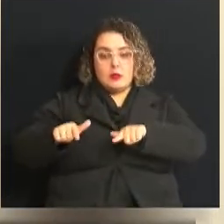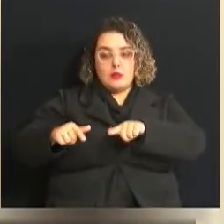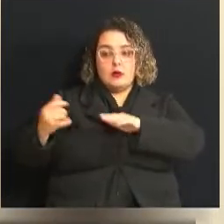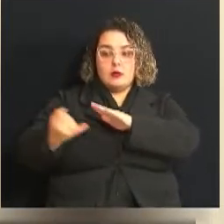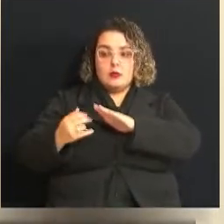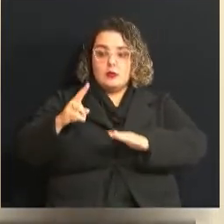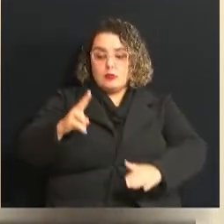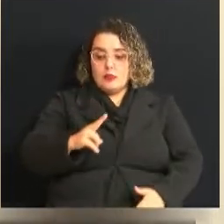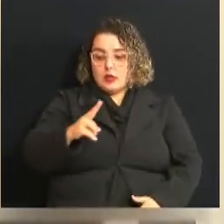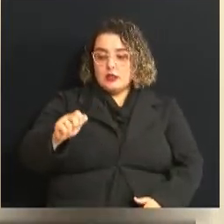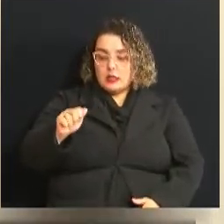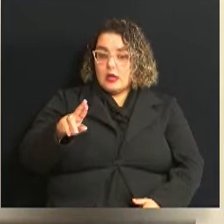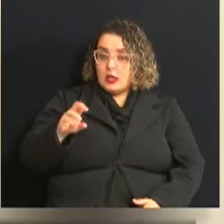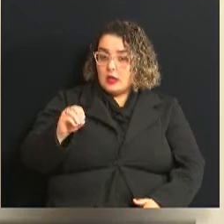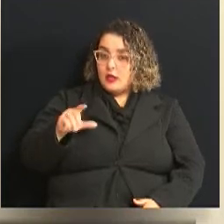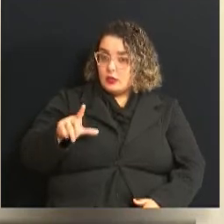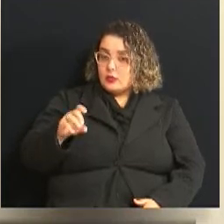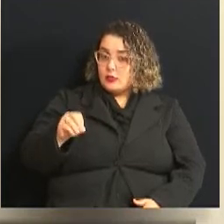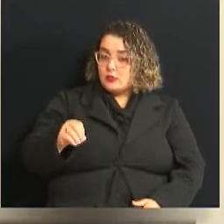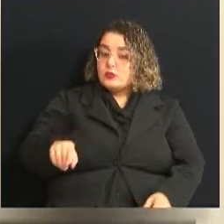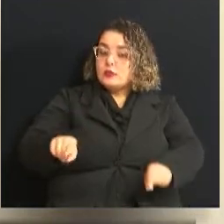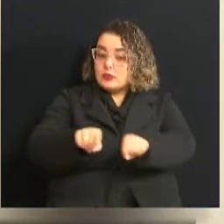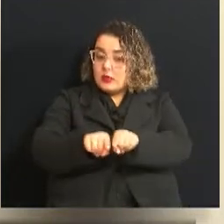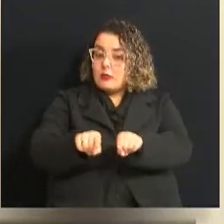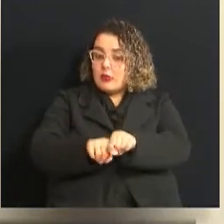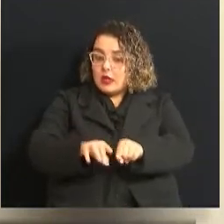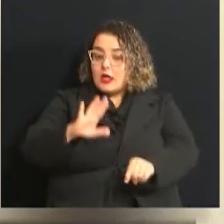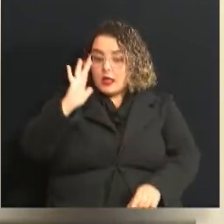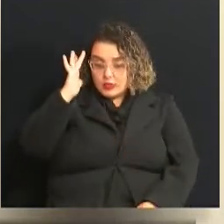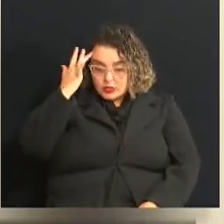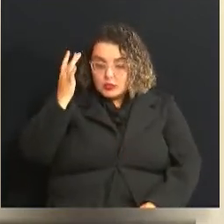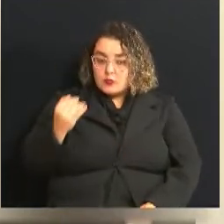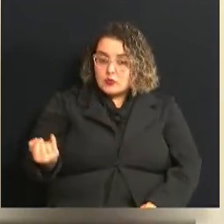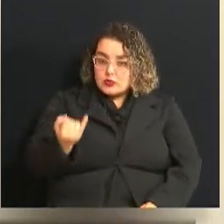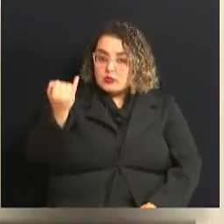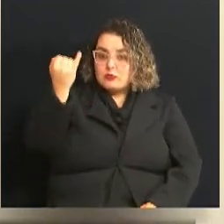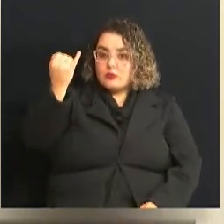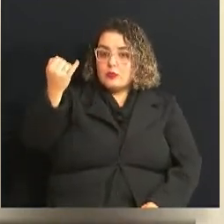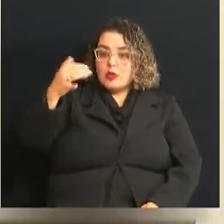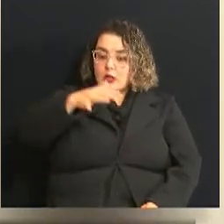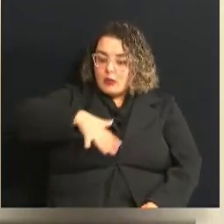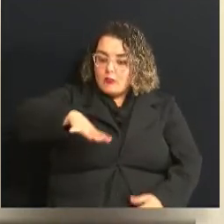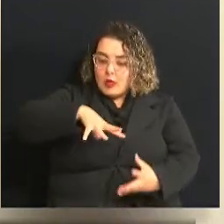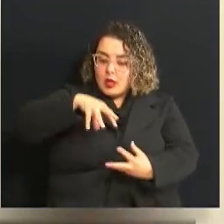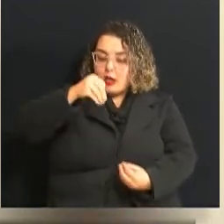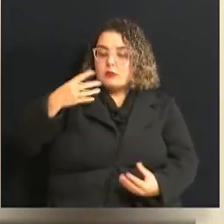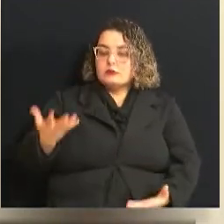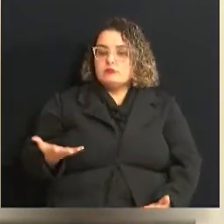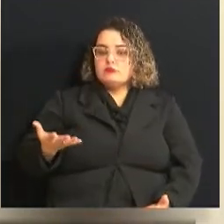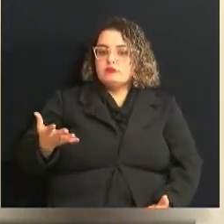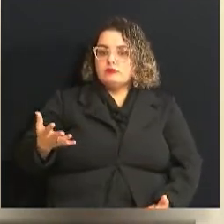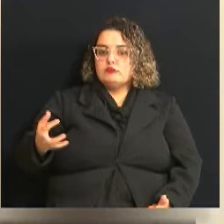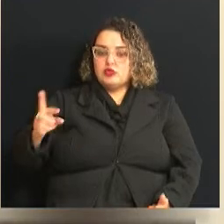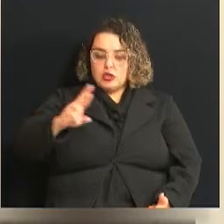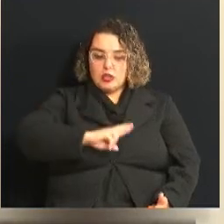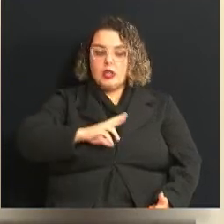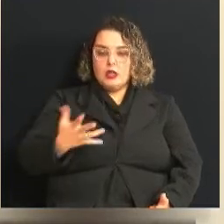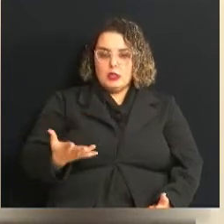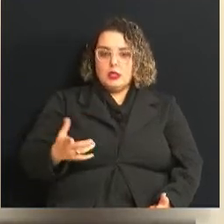Haroldo, nós consideramos também o espiritual. Mesmo porque tem uma pesquisa do